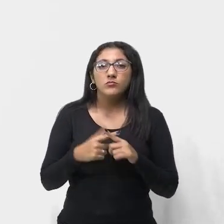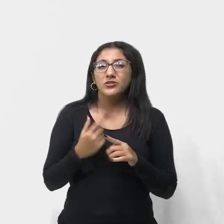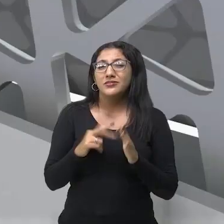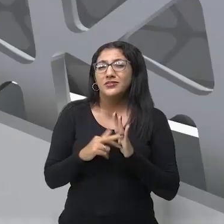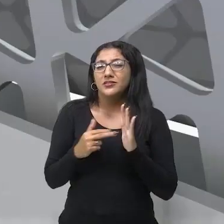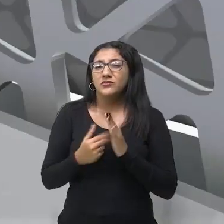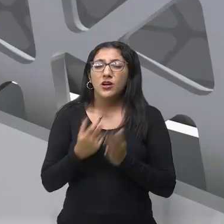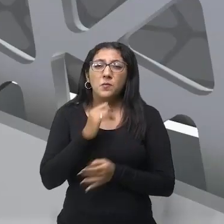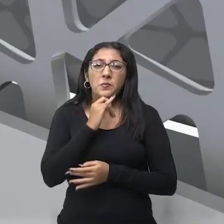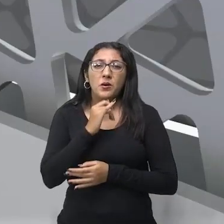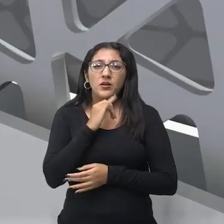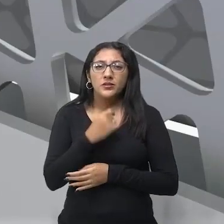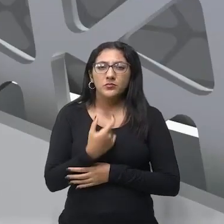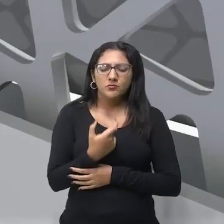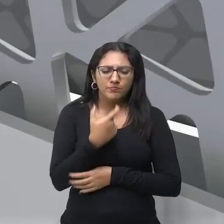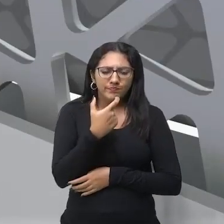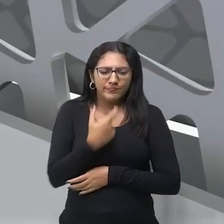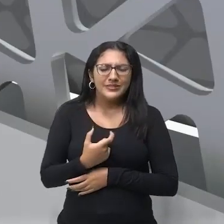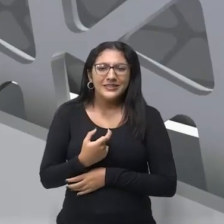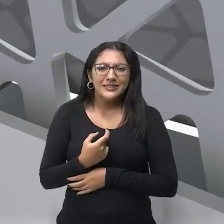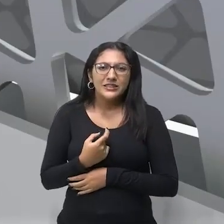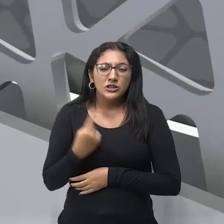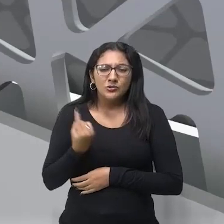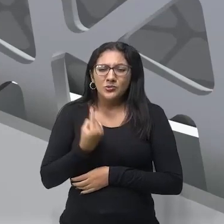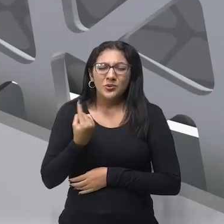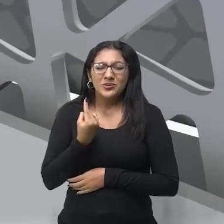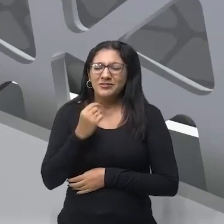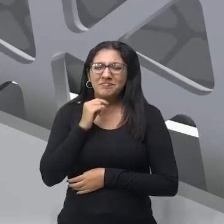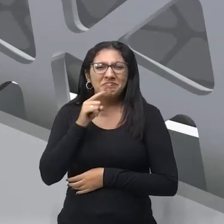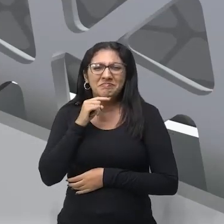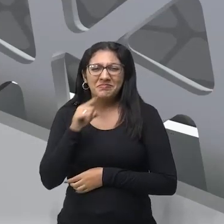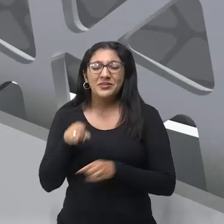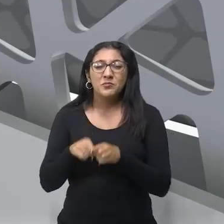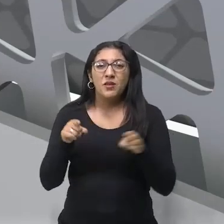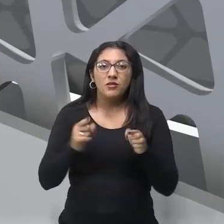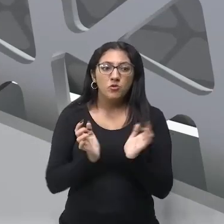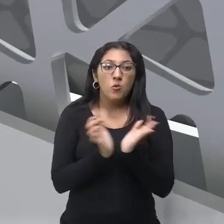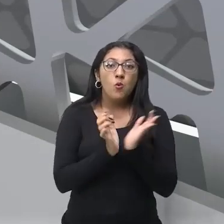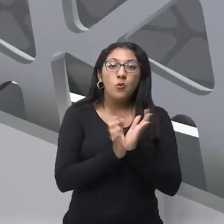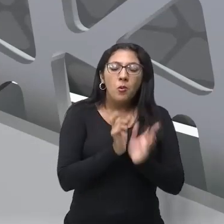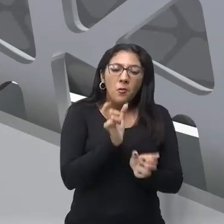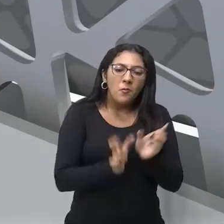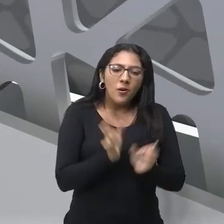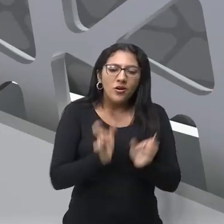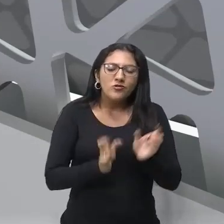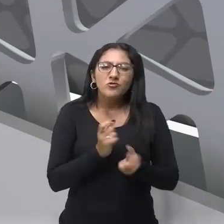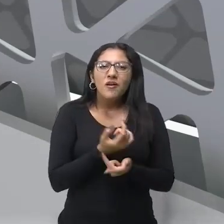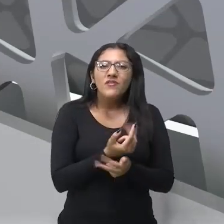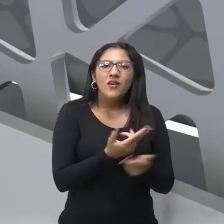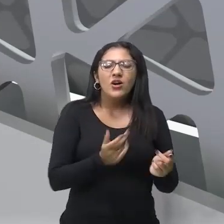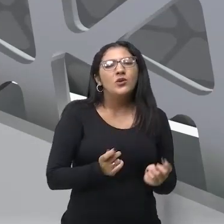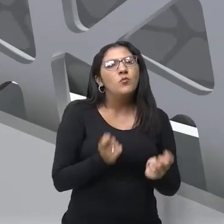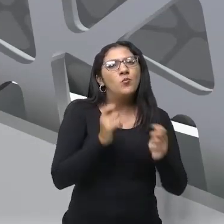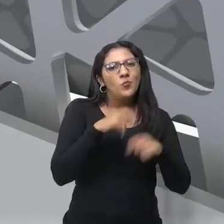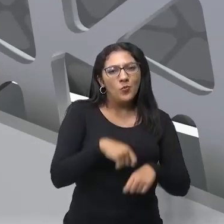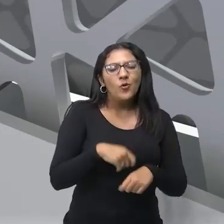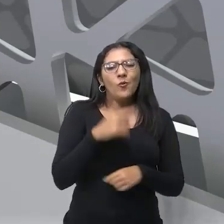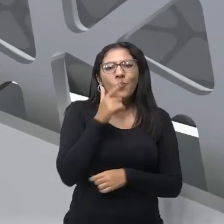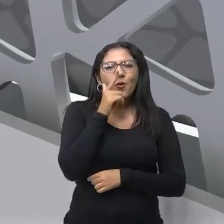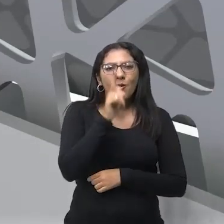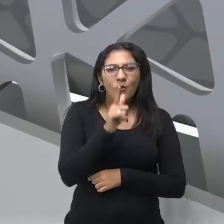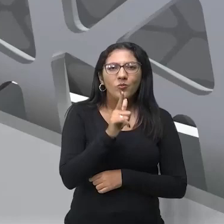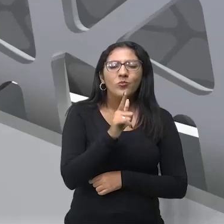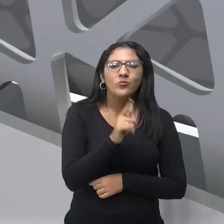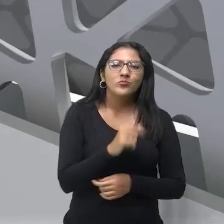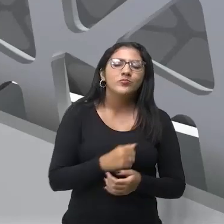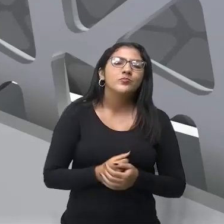gente não tem tanta força assim, mas quando a gente dá as mãos e trabalha em equipe, ficamos mais fortes, temos mais força na